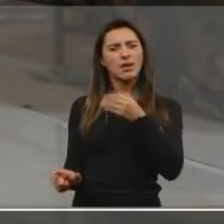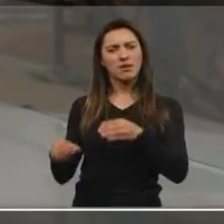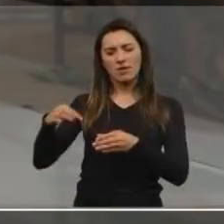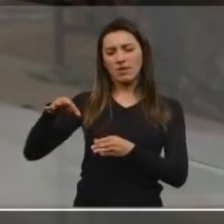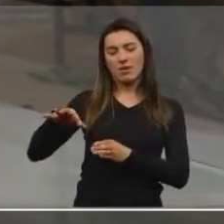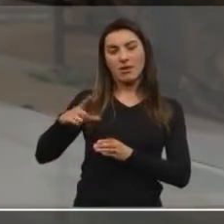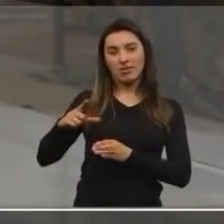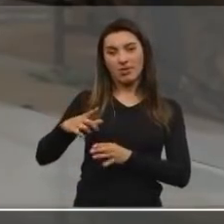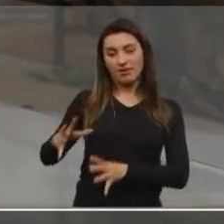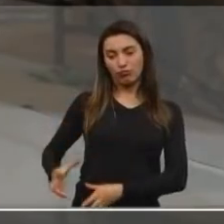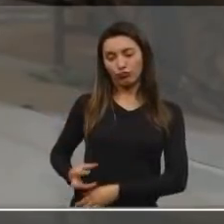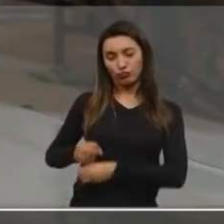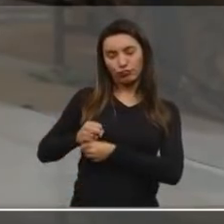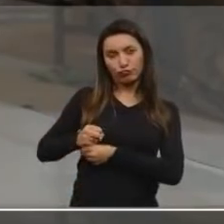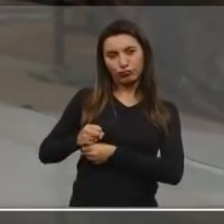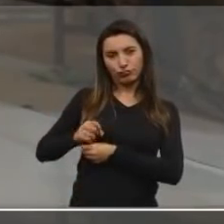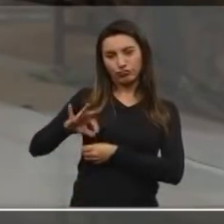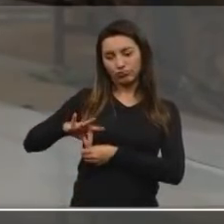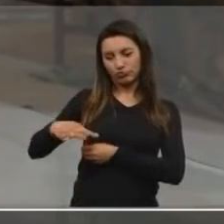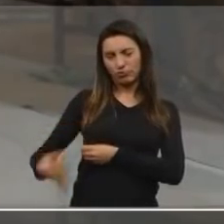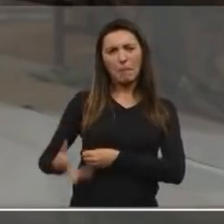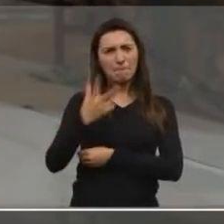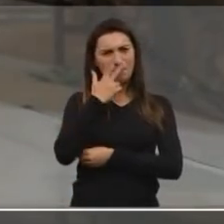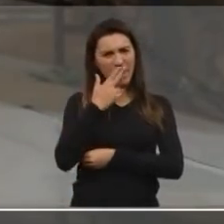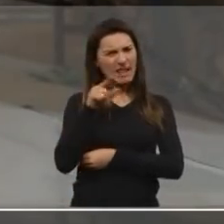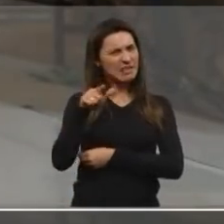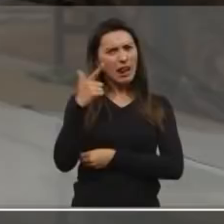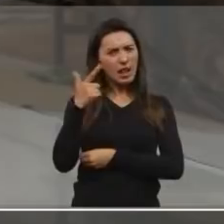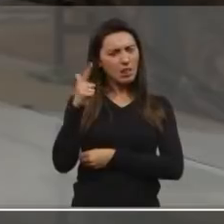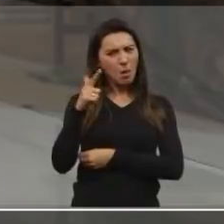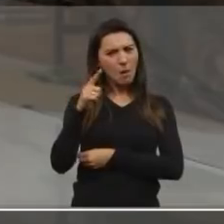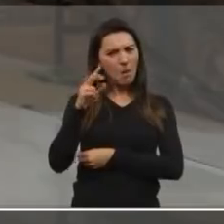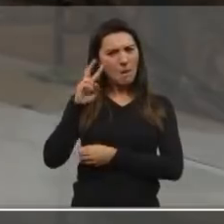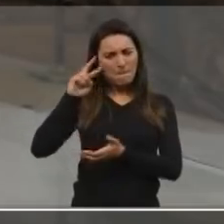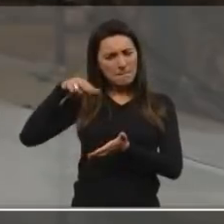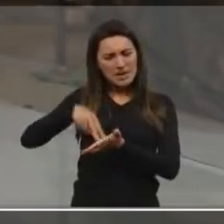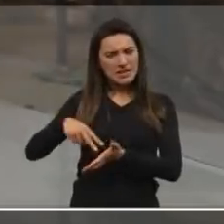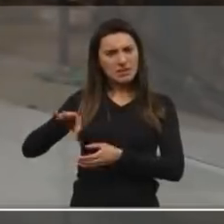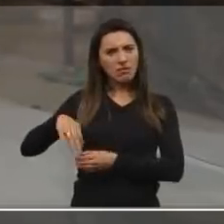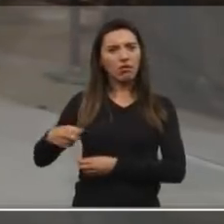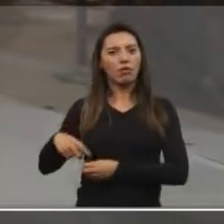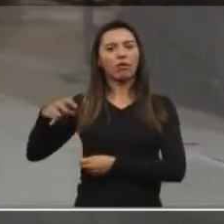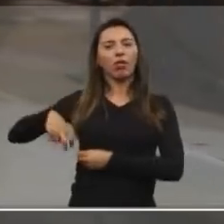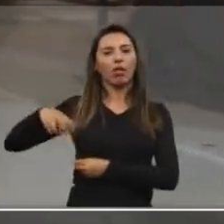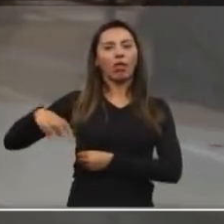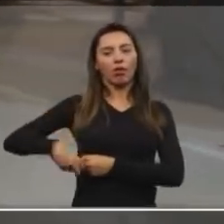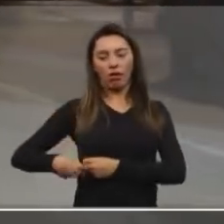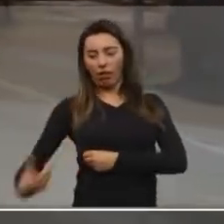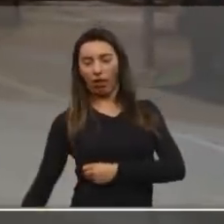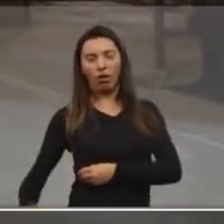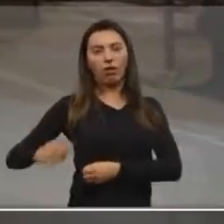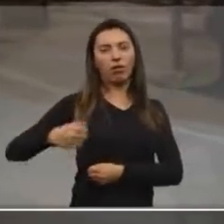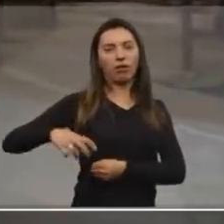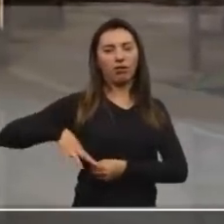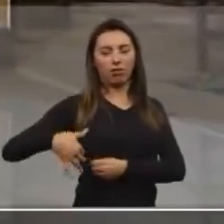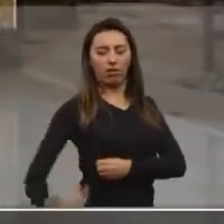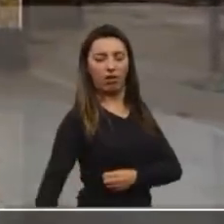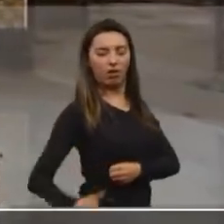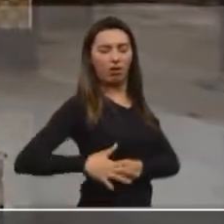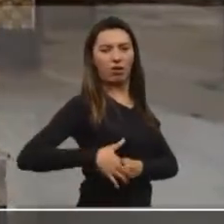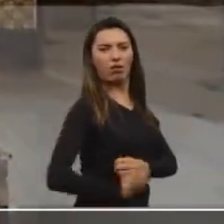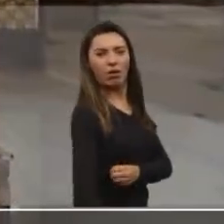parece ser um semeador diz cuidado e não é muito próprio de quem